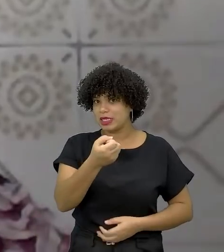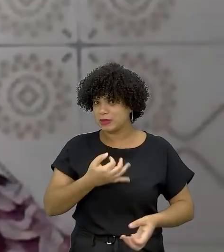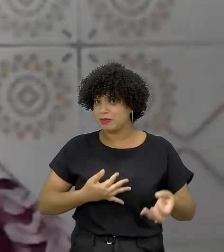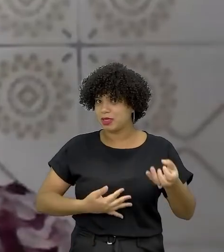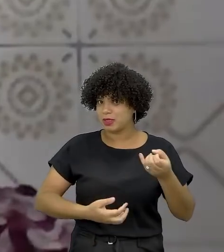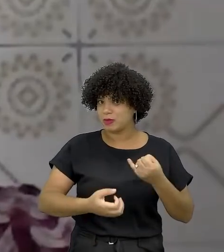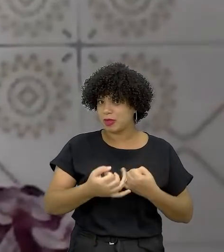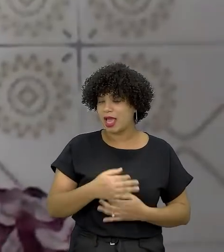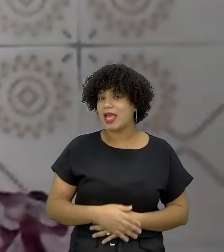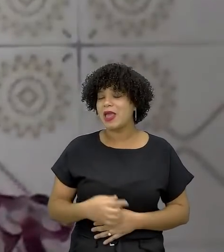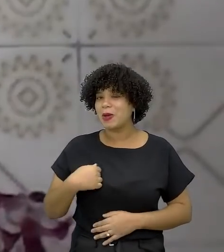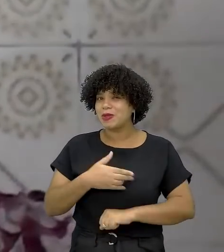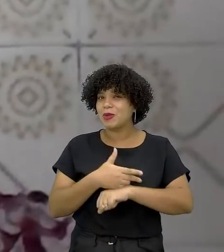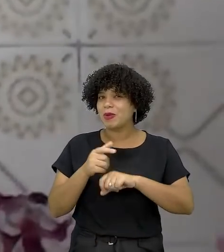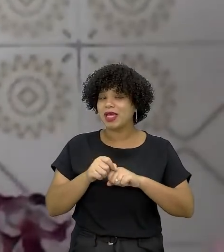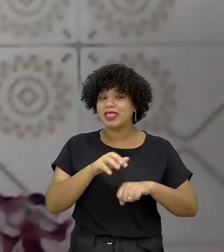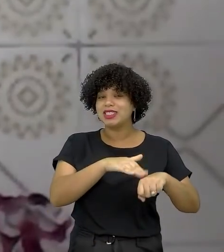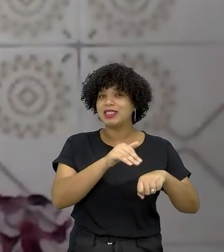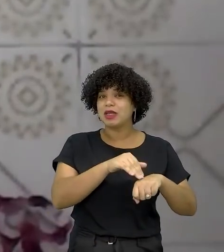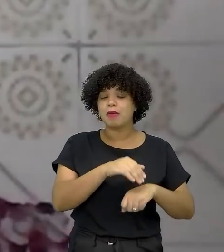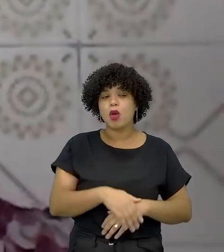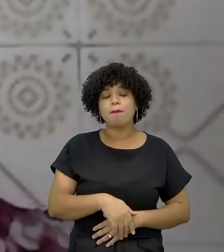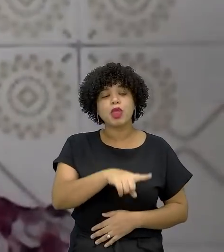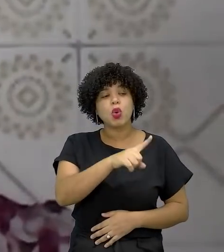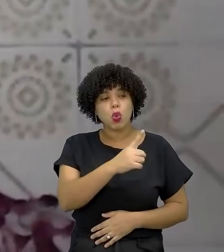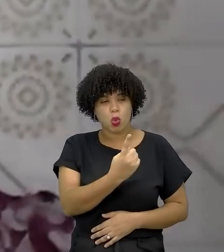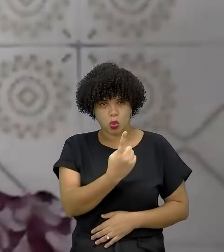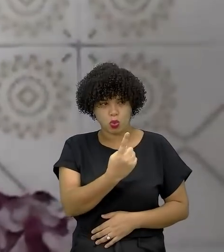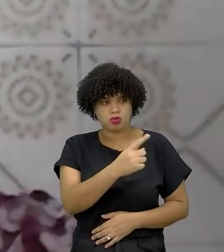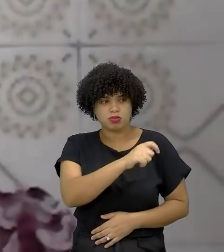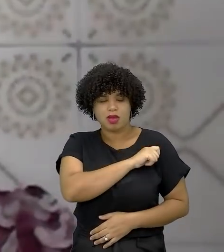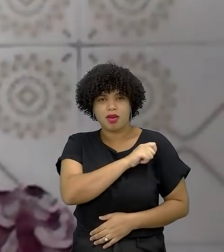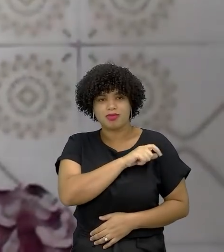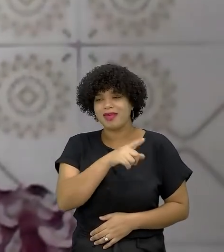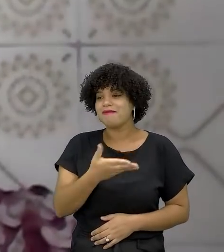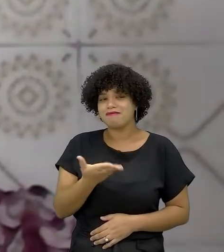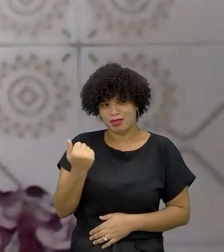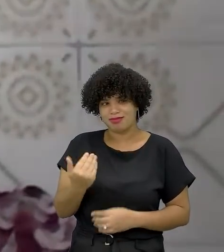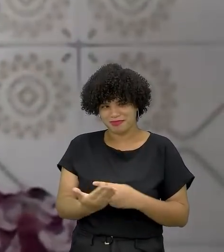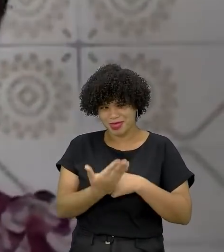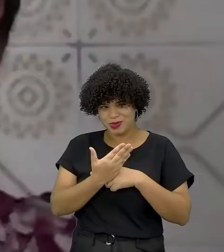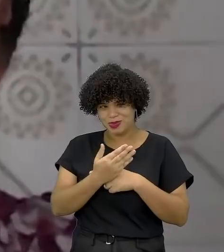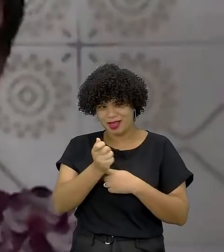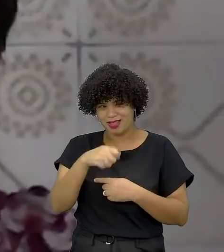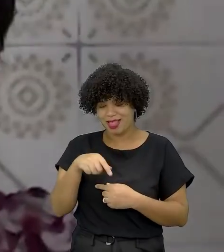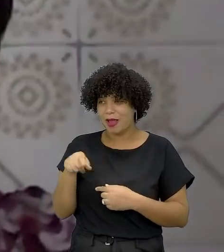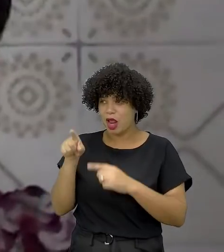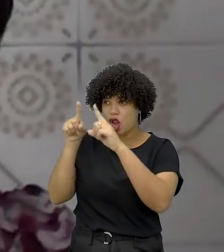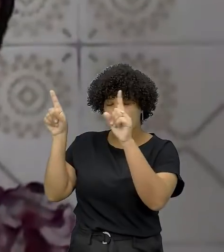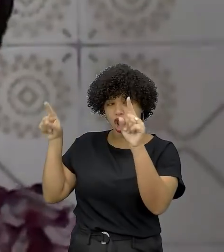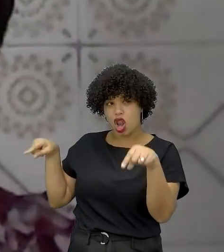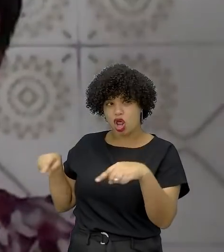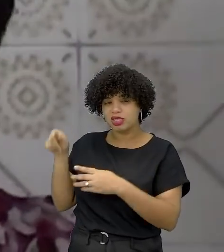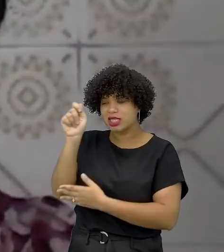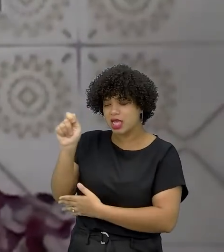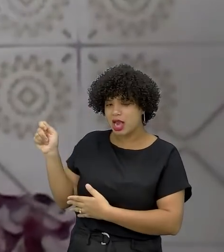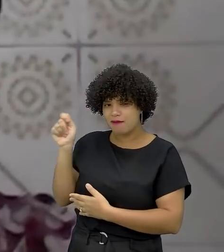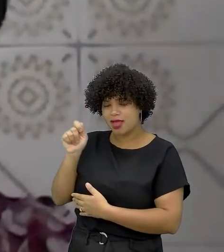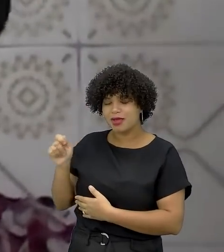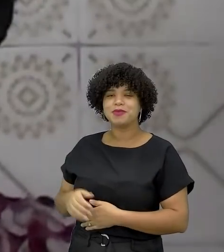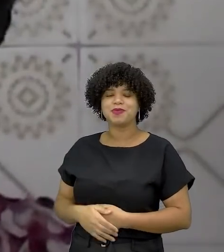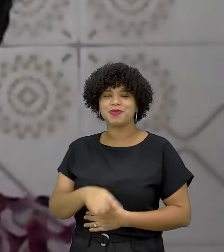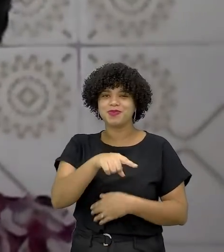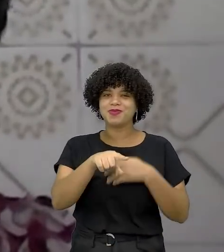anotar na lousa, faço num papel pardo as questões que vão surgindo, né, para que os